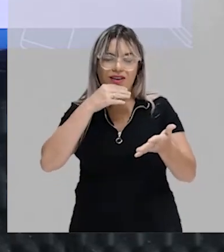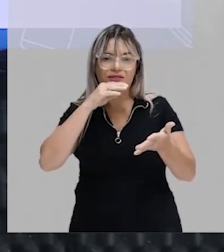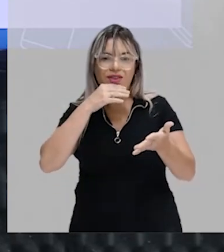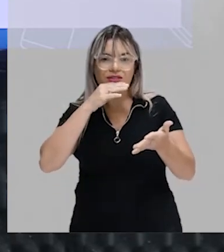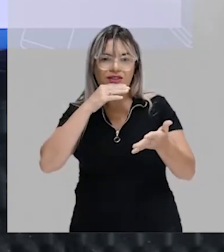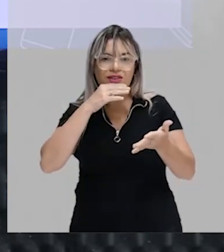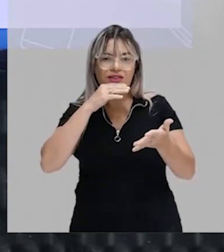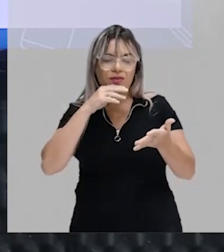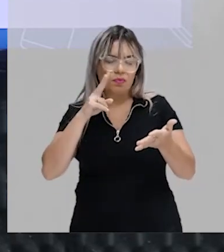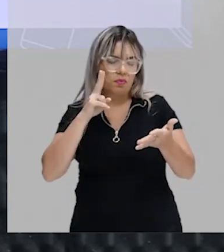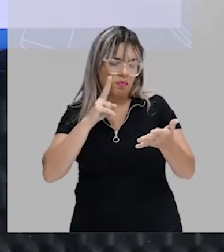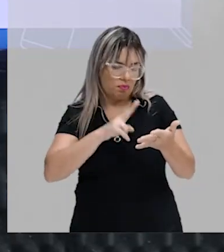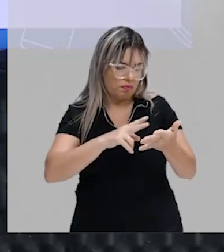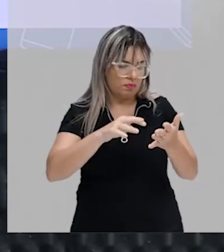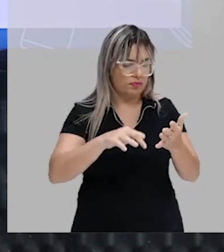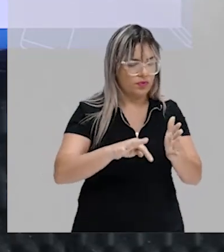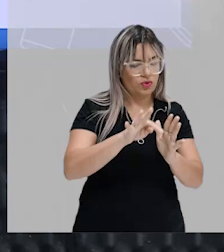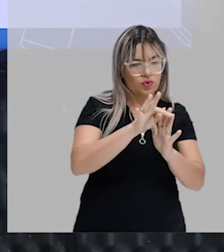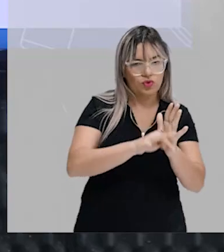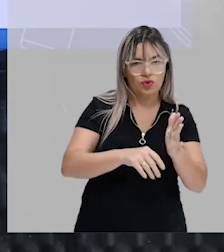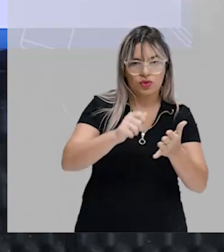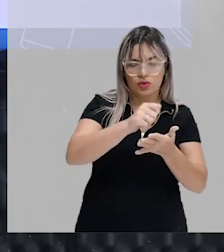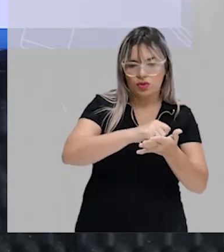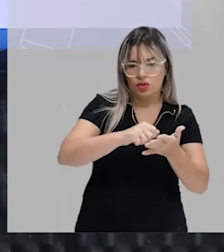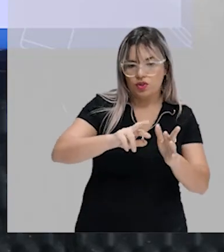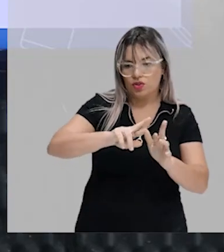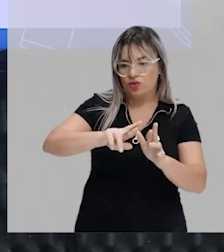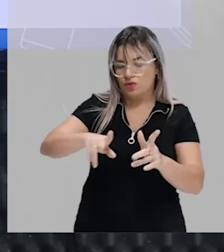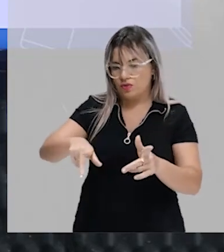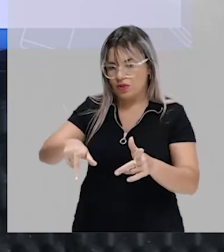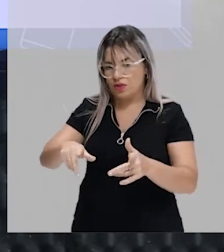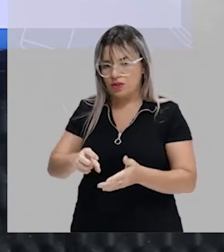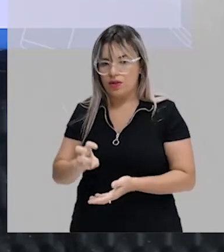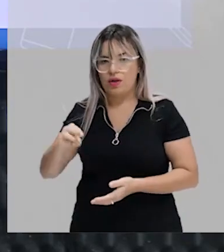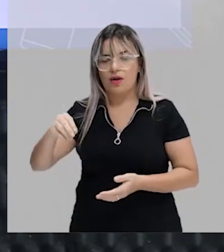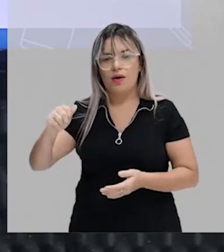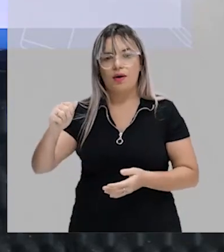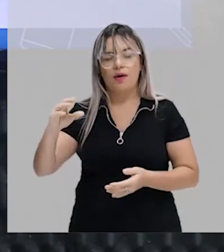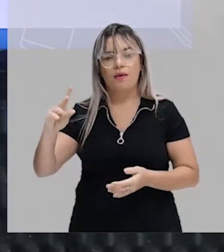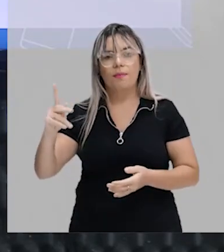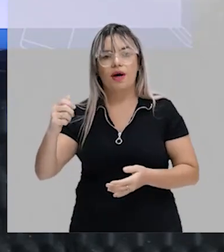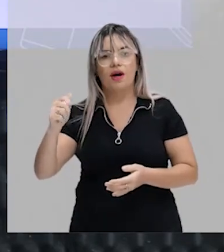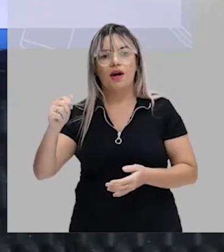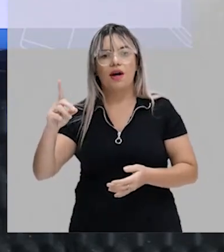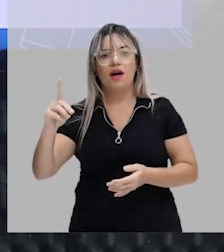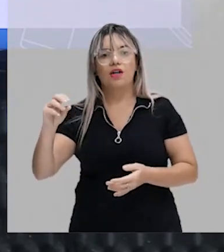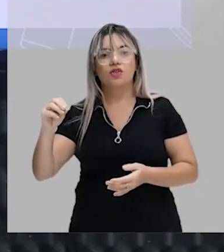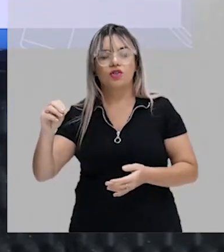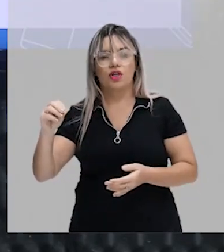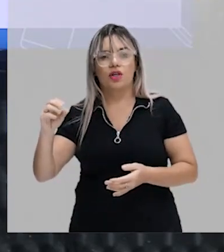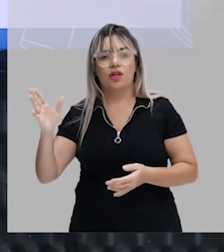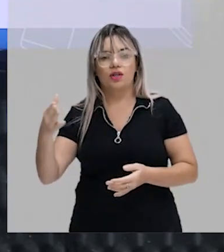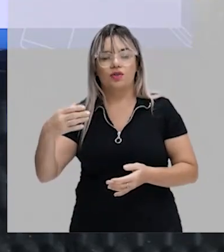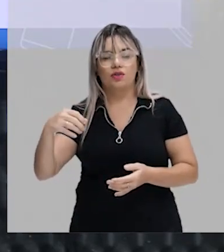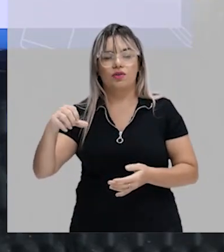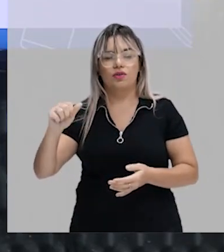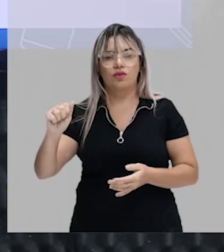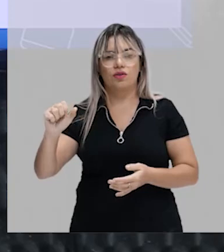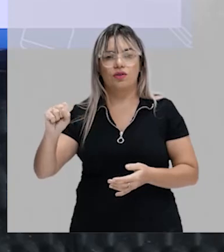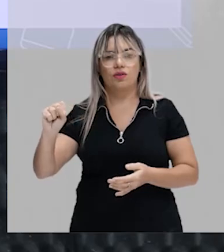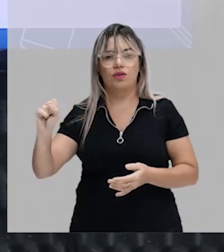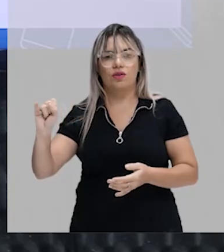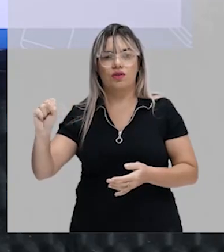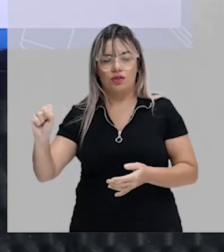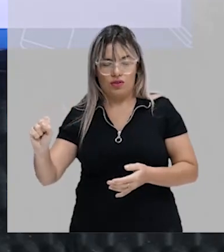estilos diferentes. Principalmente porque eles participam de épocas, de escolas, de estilos literários diferentes. Carlos